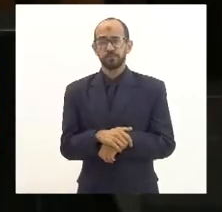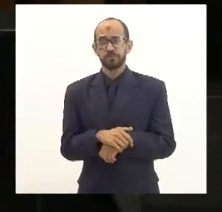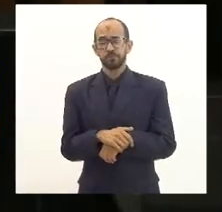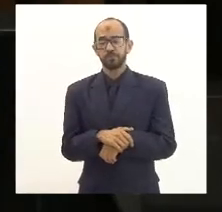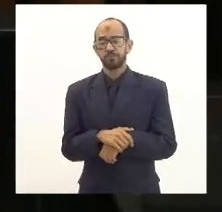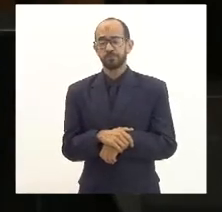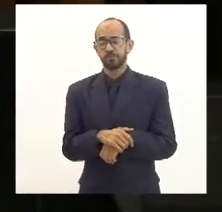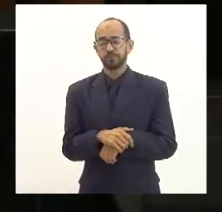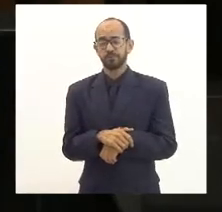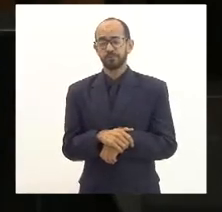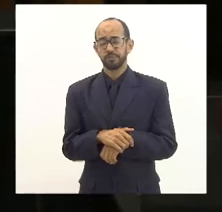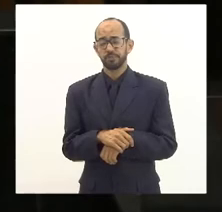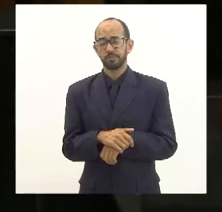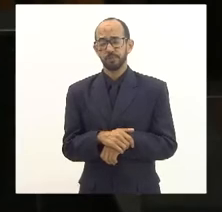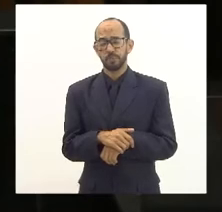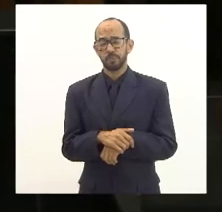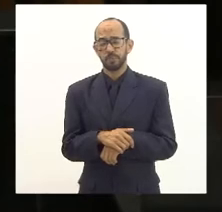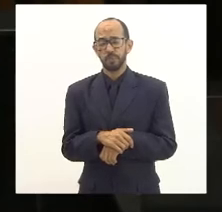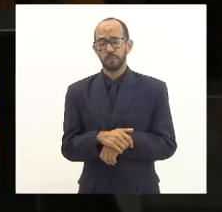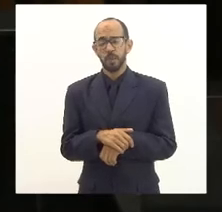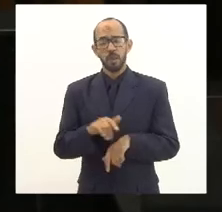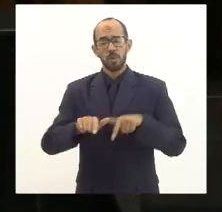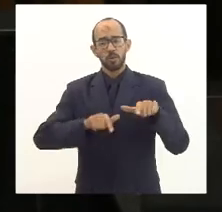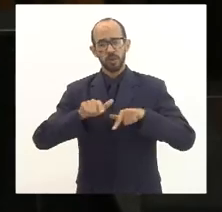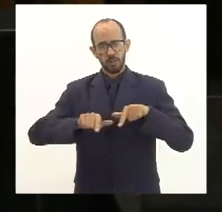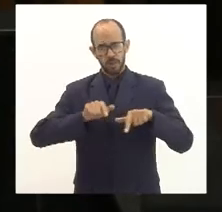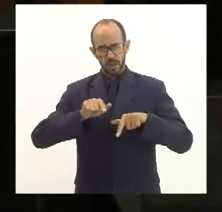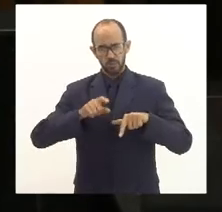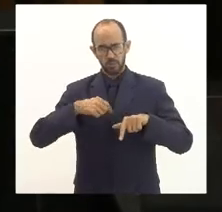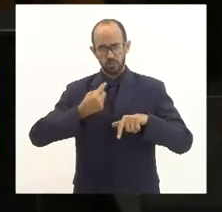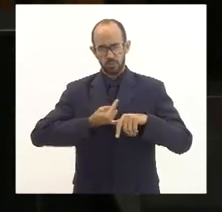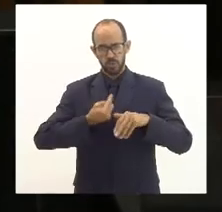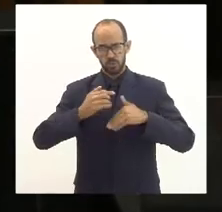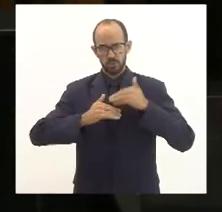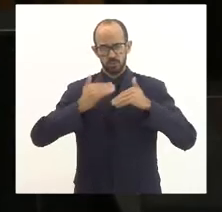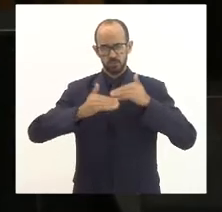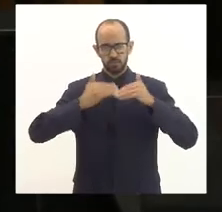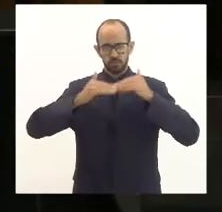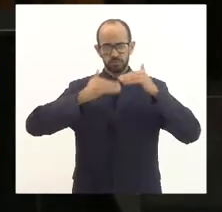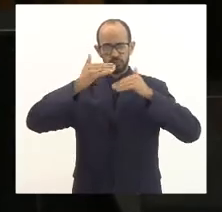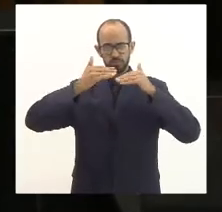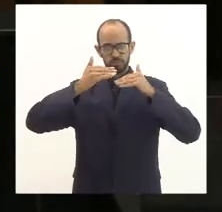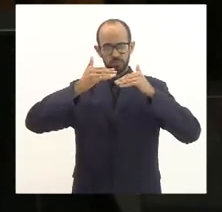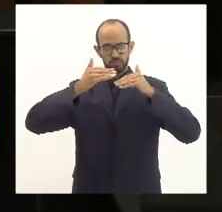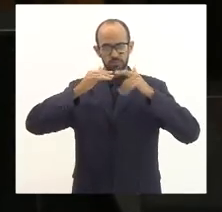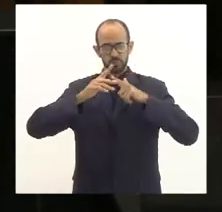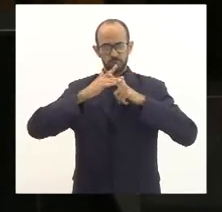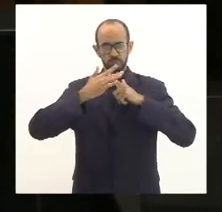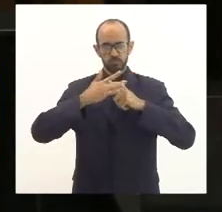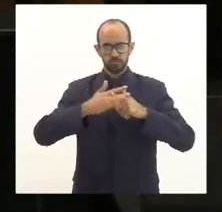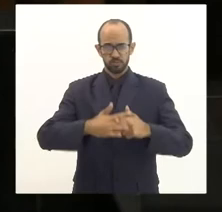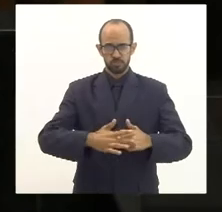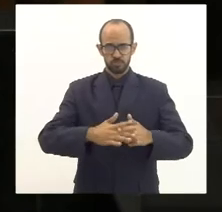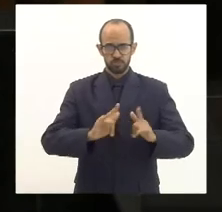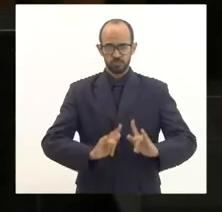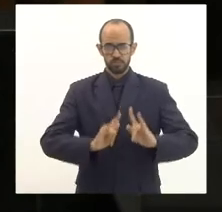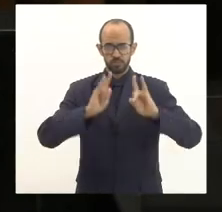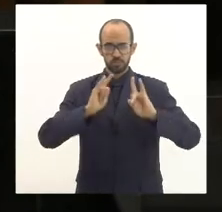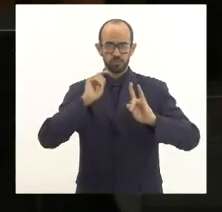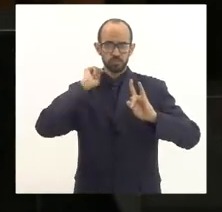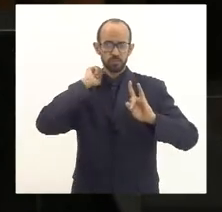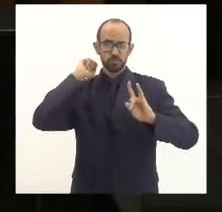o que o trabalho que está sendo feito no restauro do Palácio Tiradentes